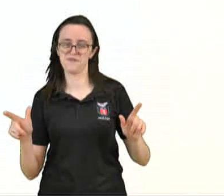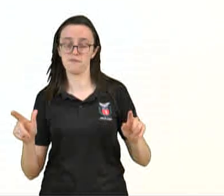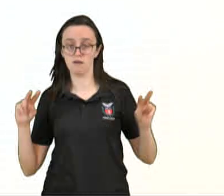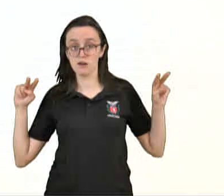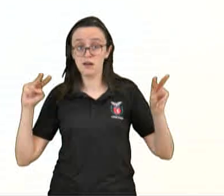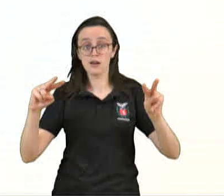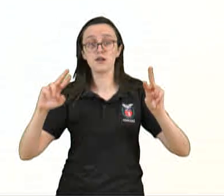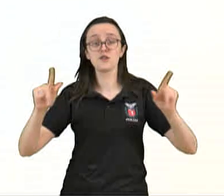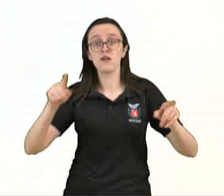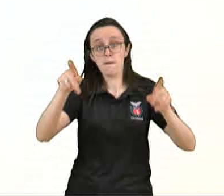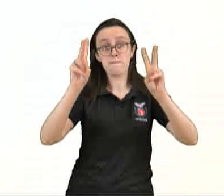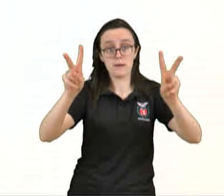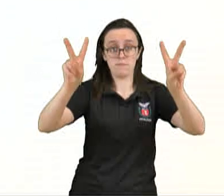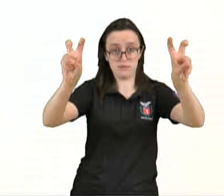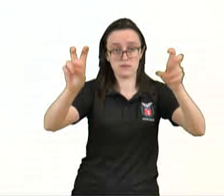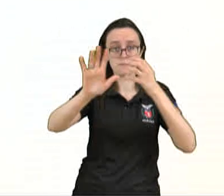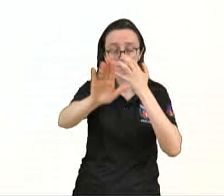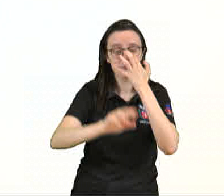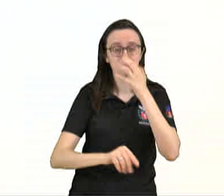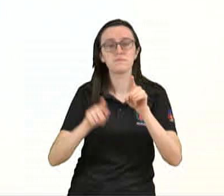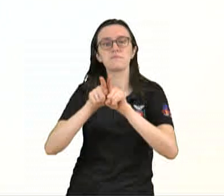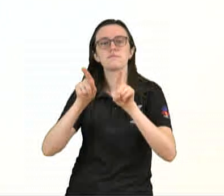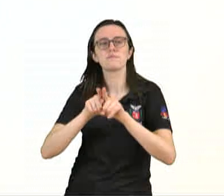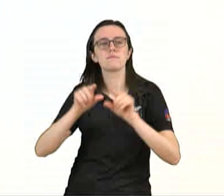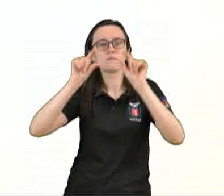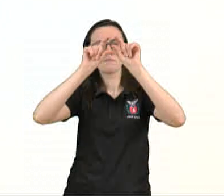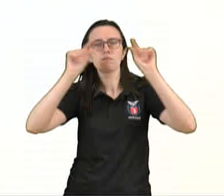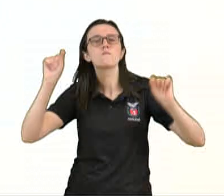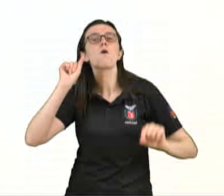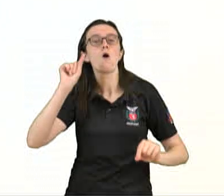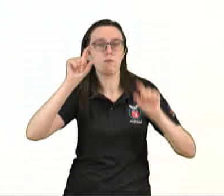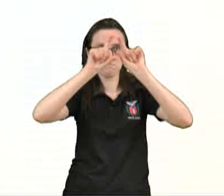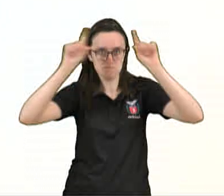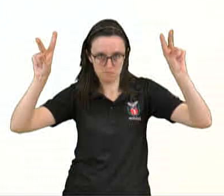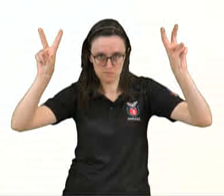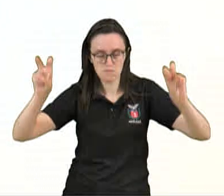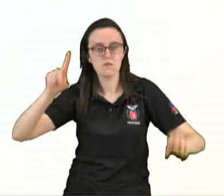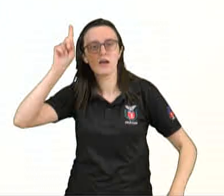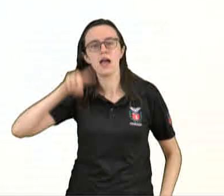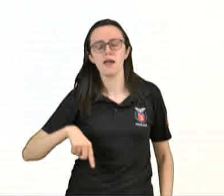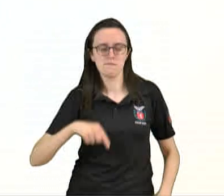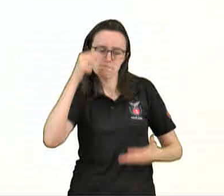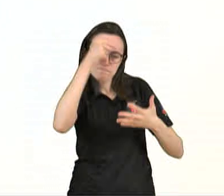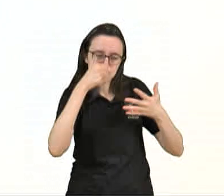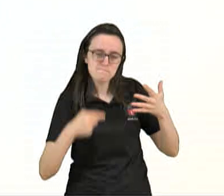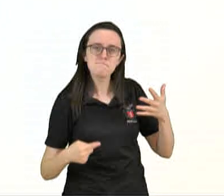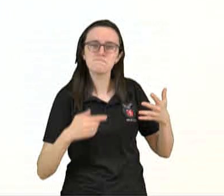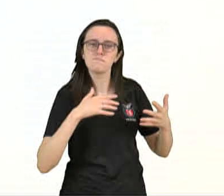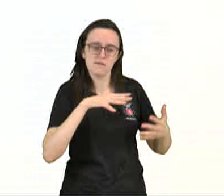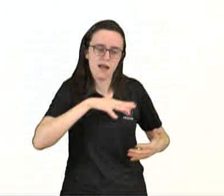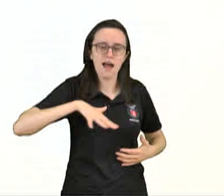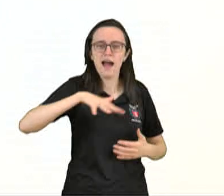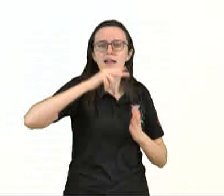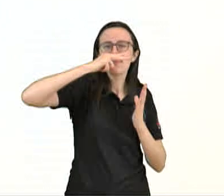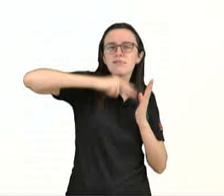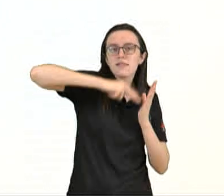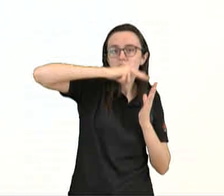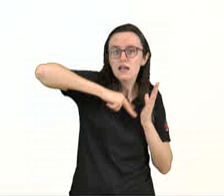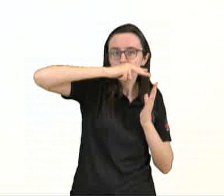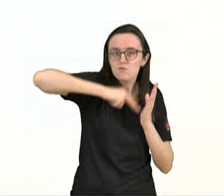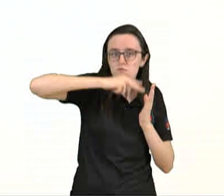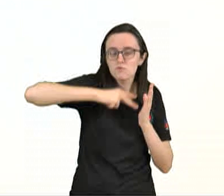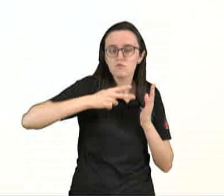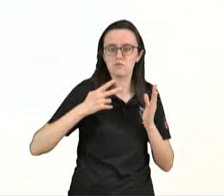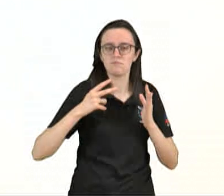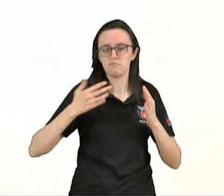mesmo tema. Hábitos de leitura durante a quarentena de 2020. Então, esse será o tema,